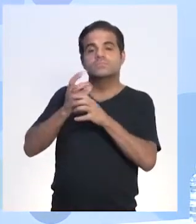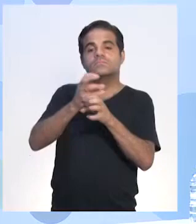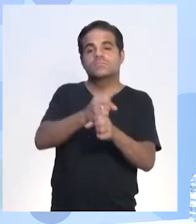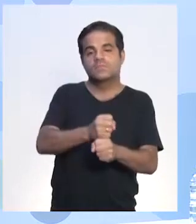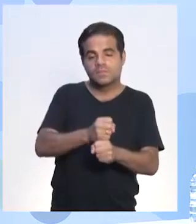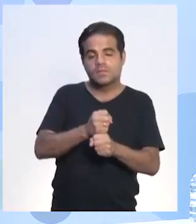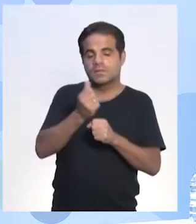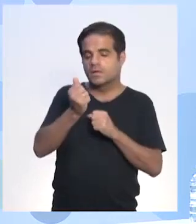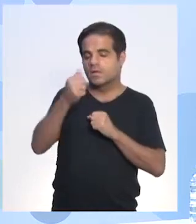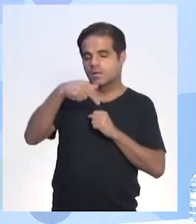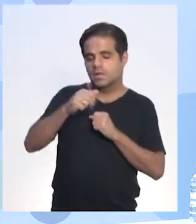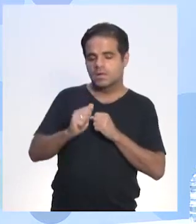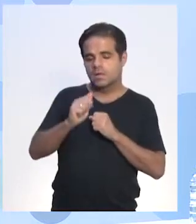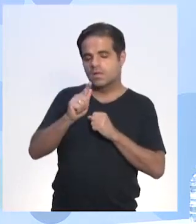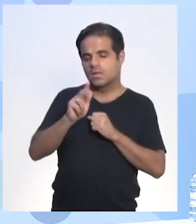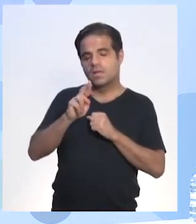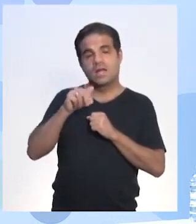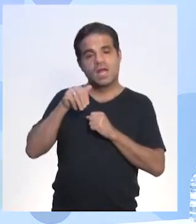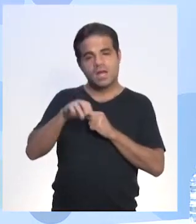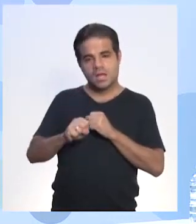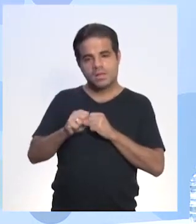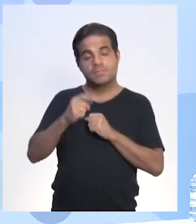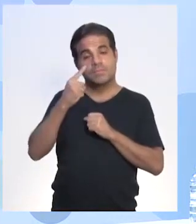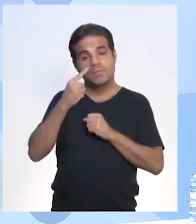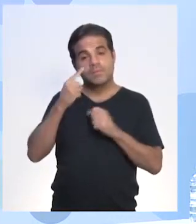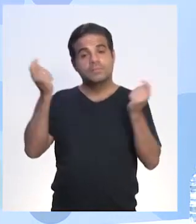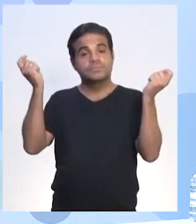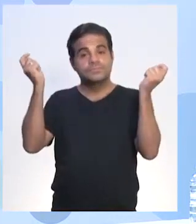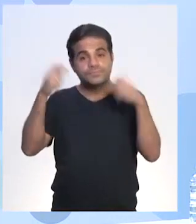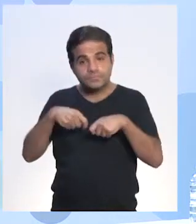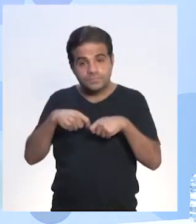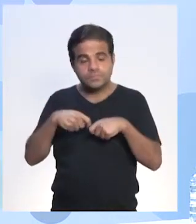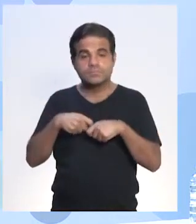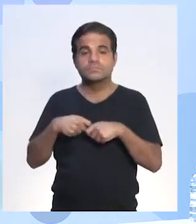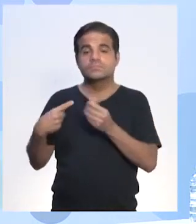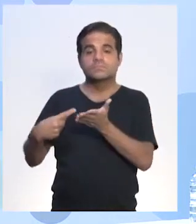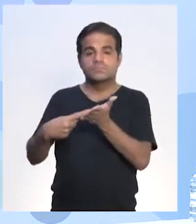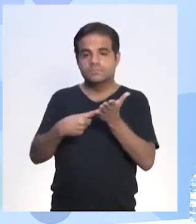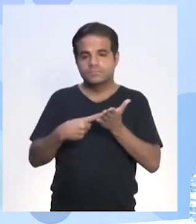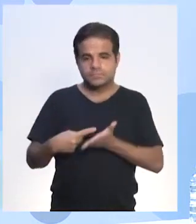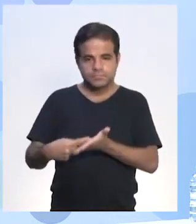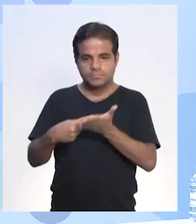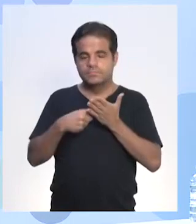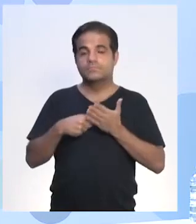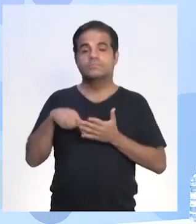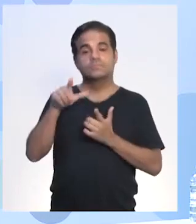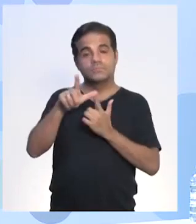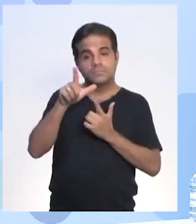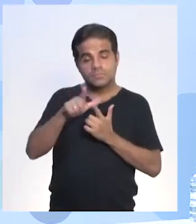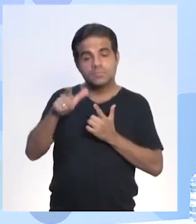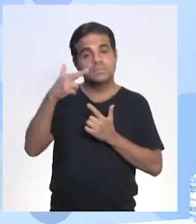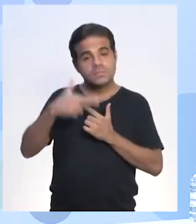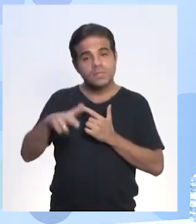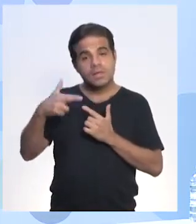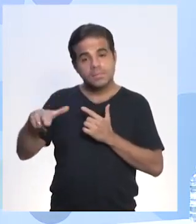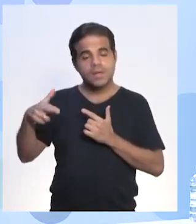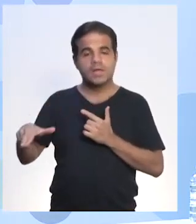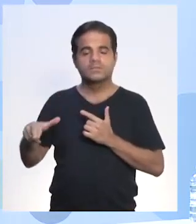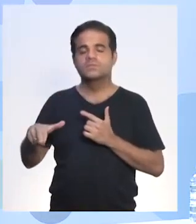de anagramas pelas possibilidades de combinação da letra que se